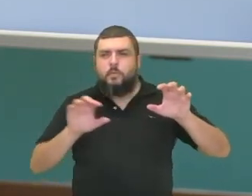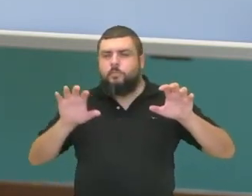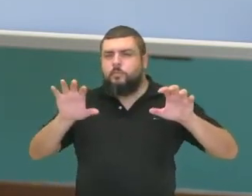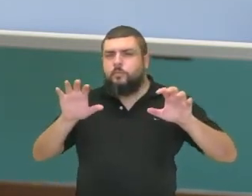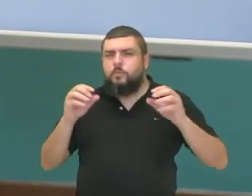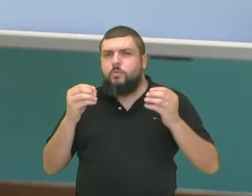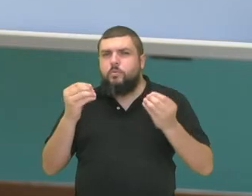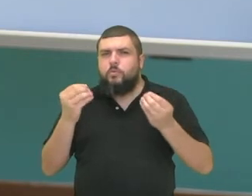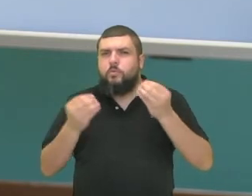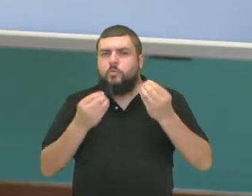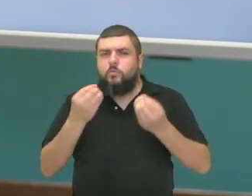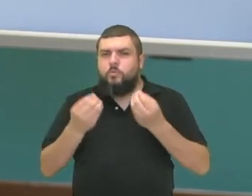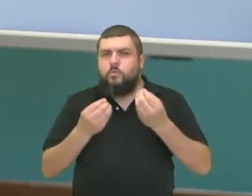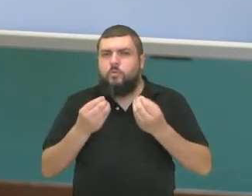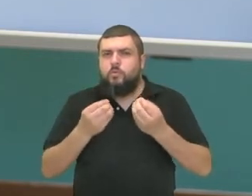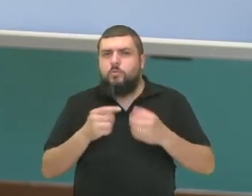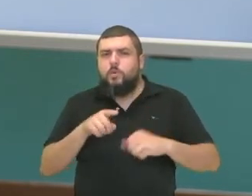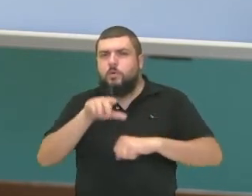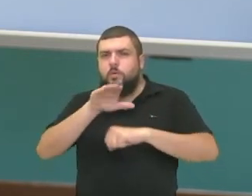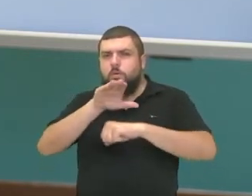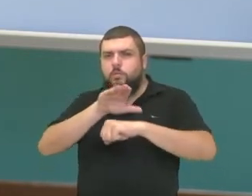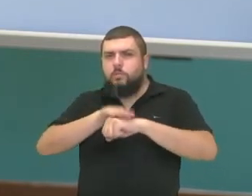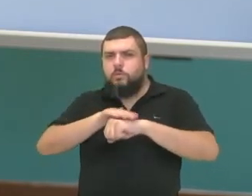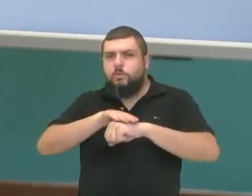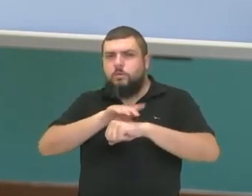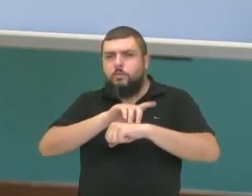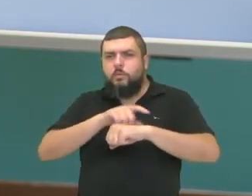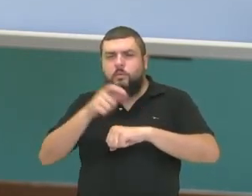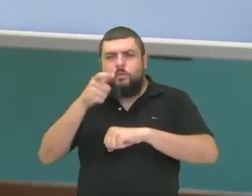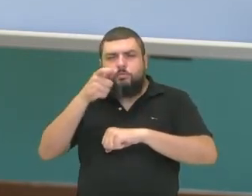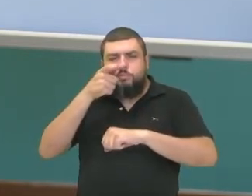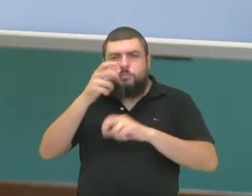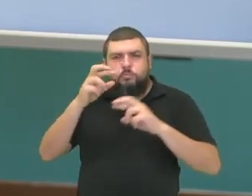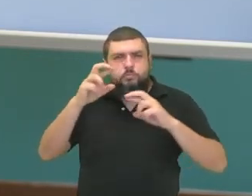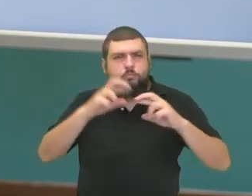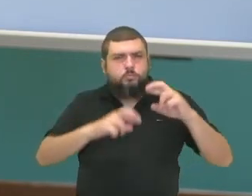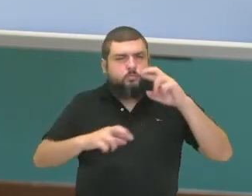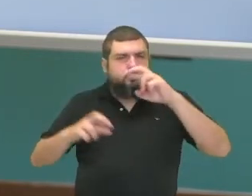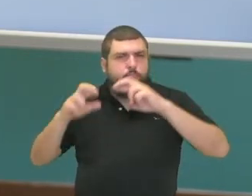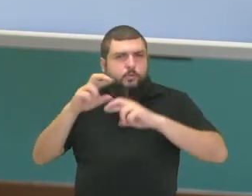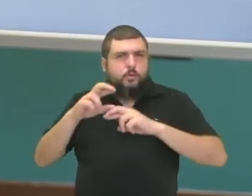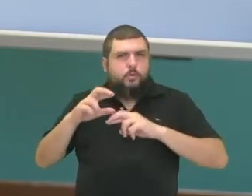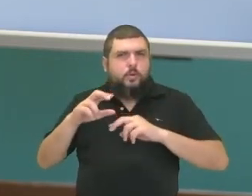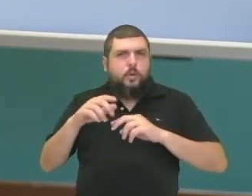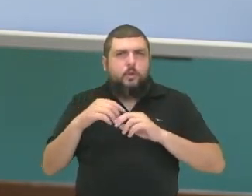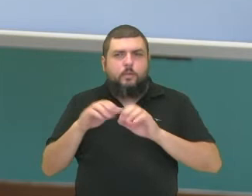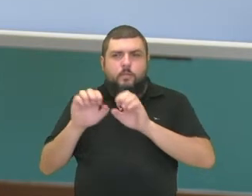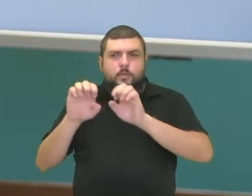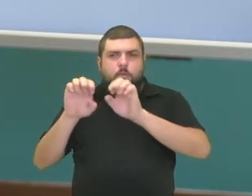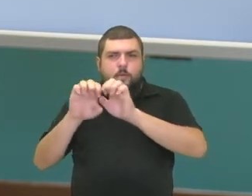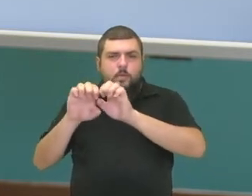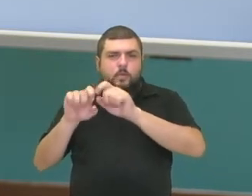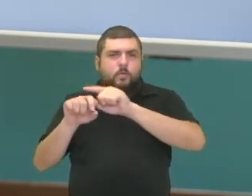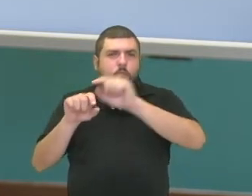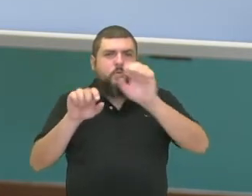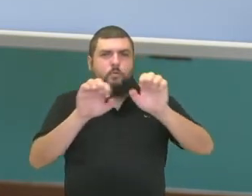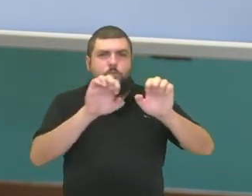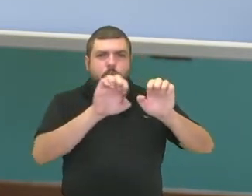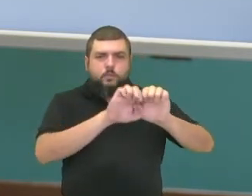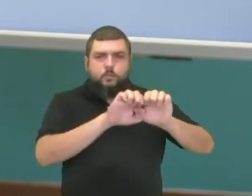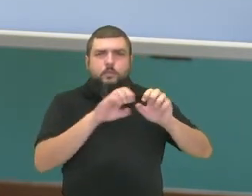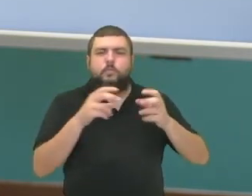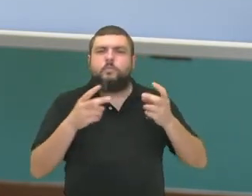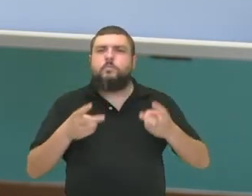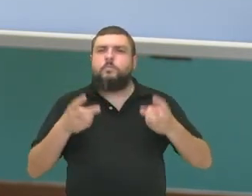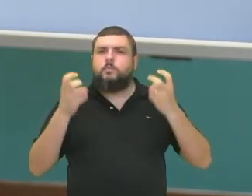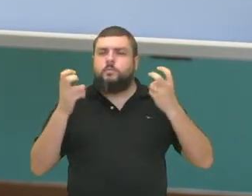analisada, com aquele seu olhar clínico, analisador, nessas duas estruturas e você vai observar